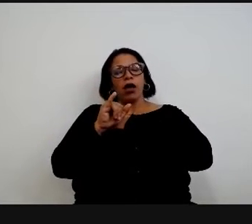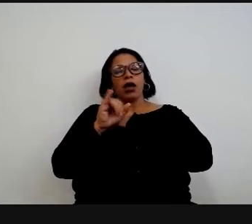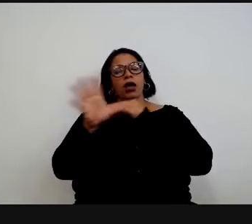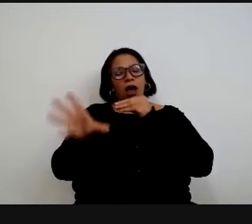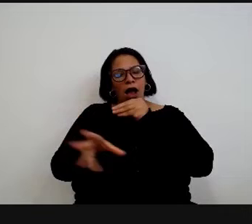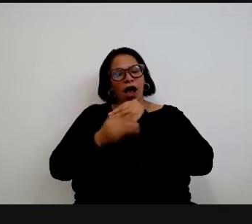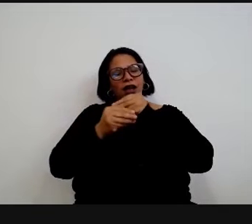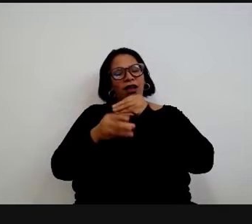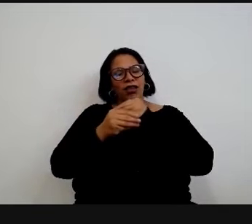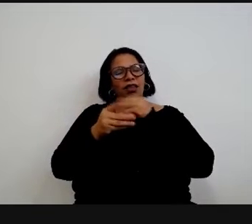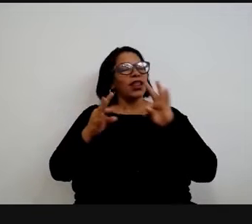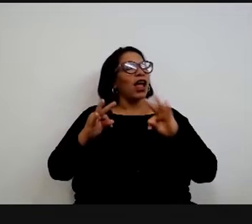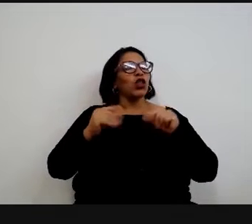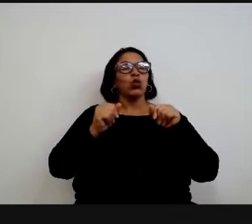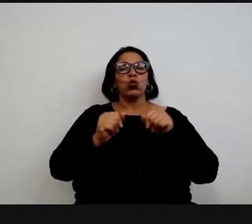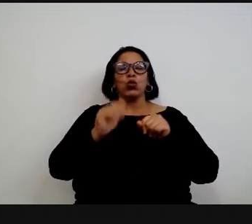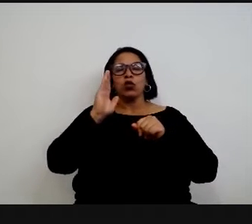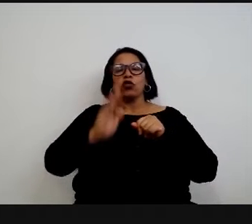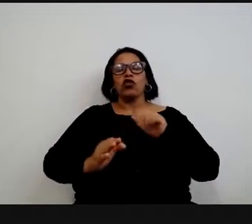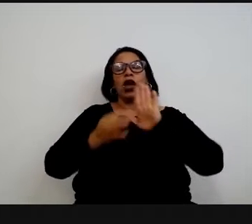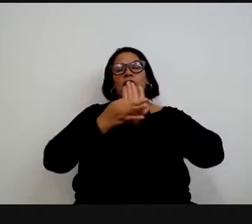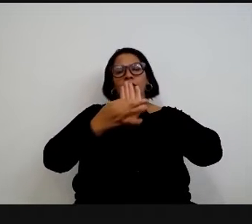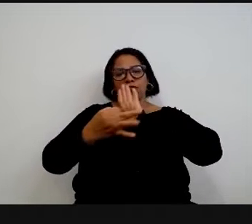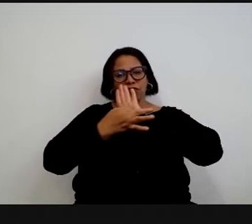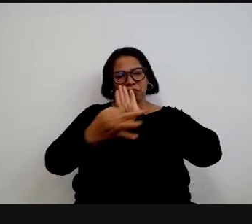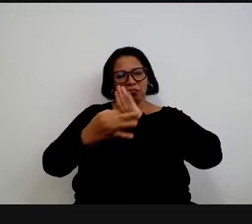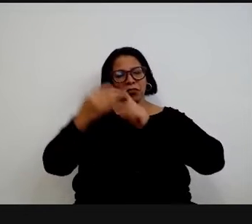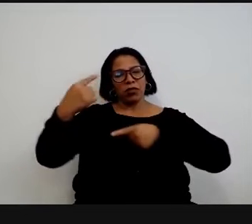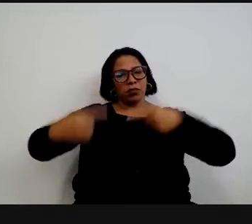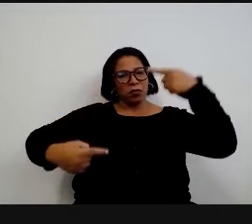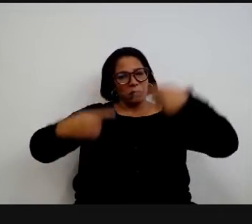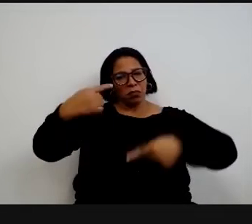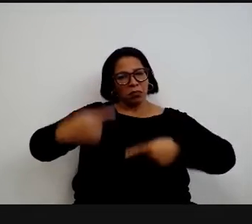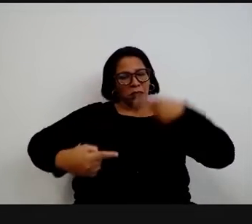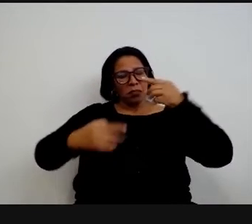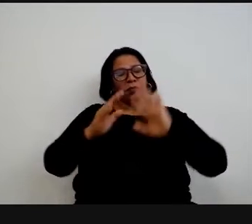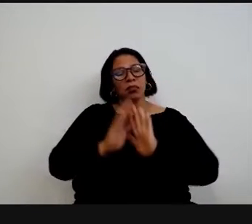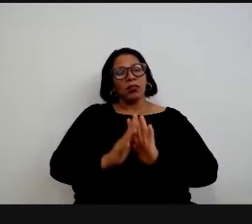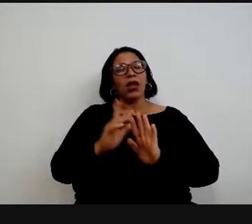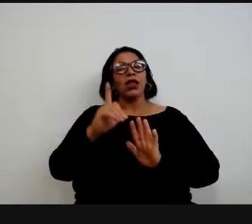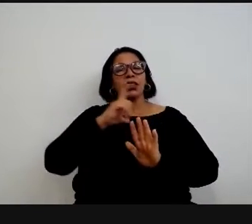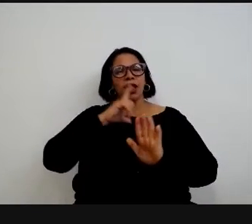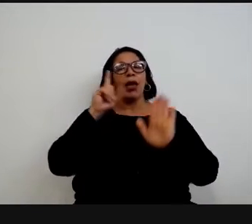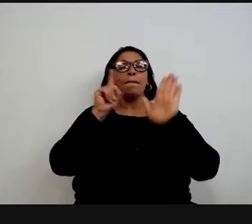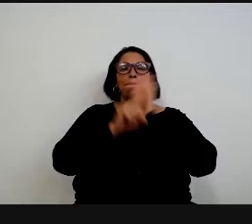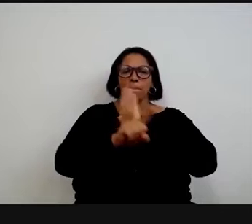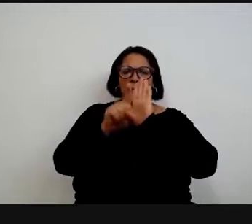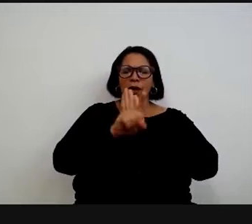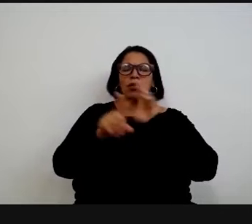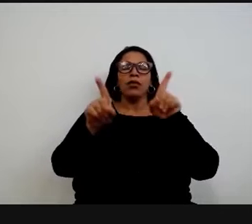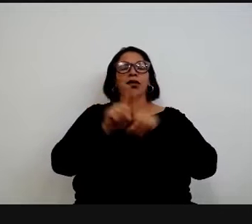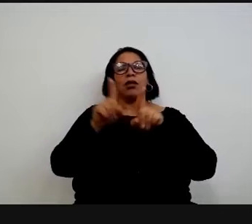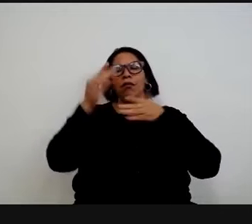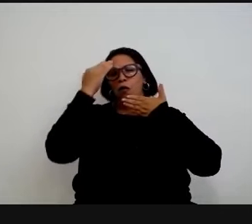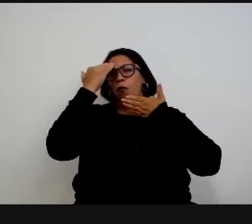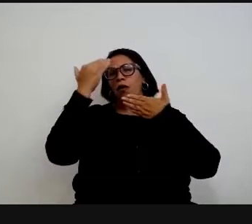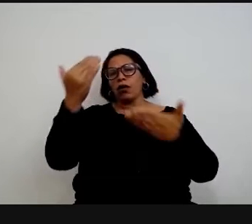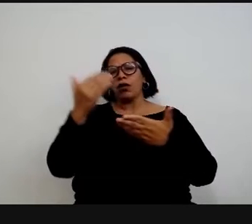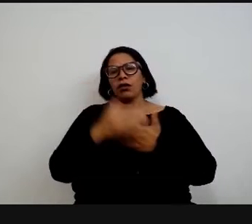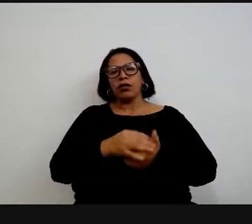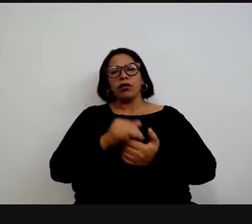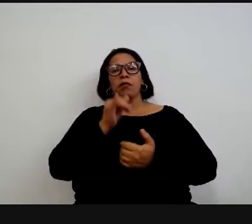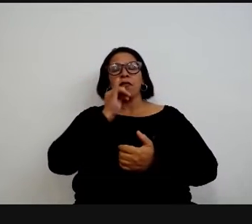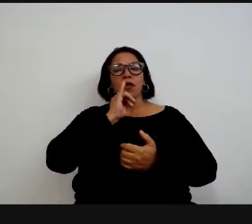certeza, acrescentar a isso tudo que já foi colocado aqui pelos nossos debatedores. Tem perguntas e agradecimentos. Esse primeiro aqui,